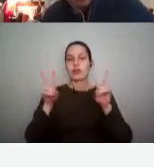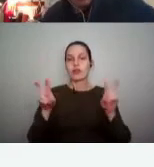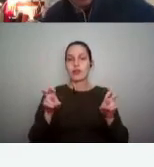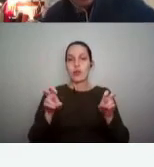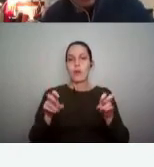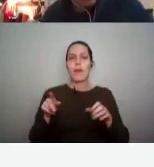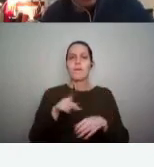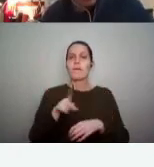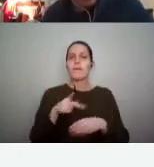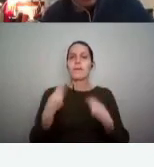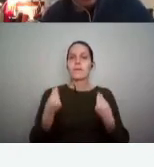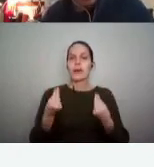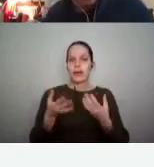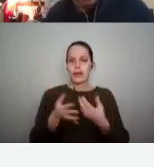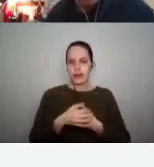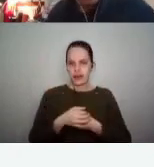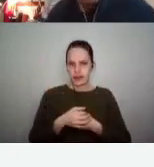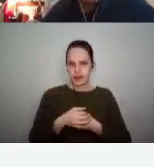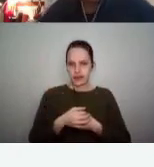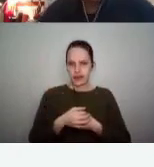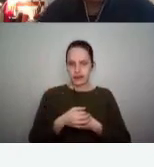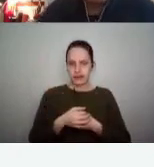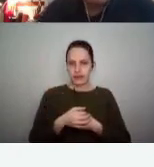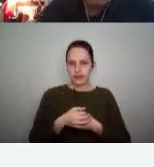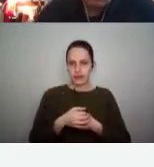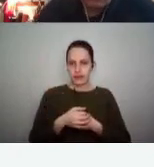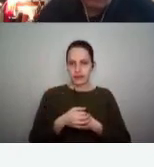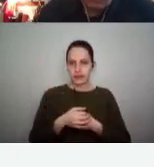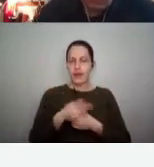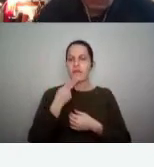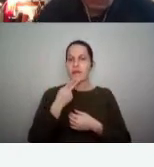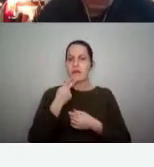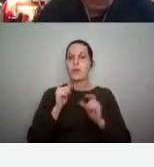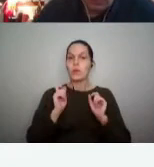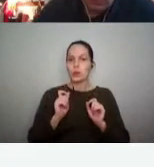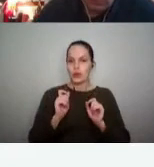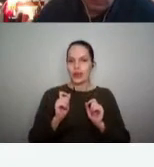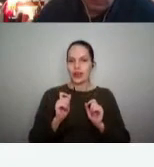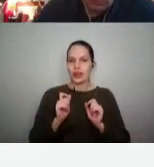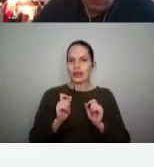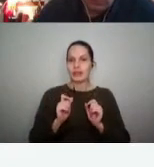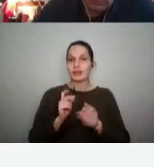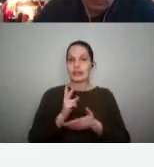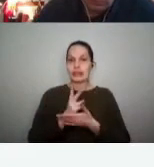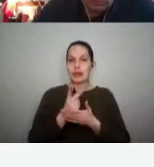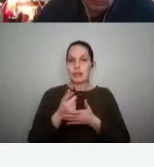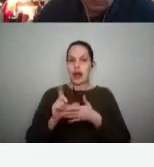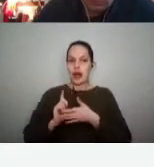ele dizia que ele sempre antes de entrar na sala de aula, numa sala de aula,